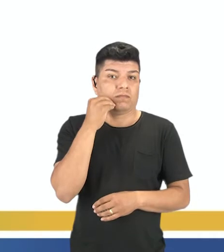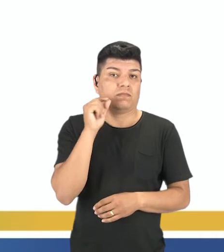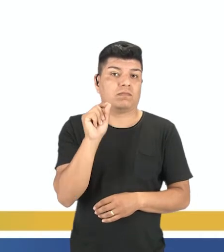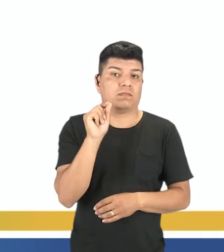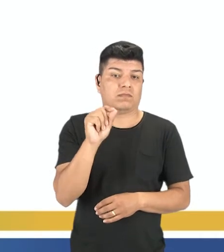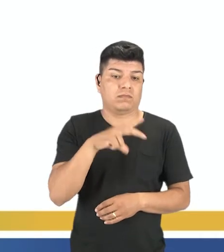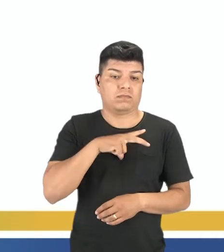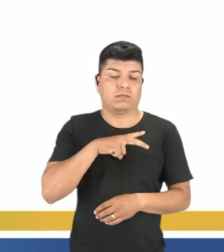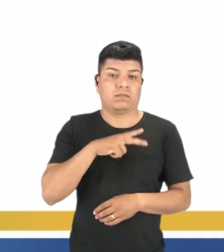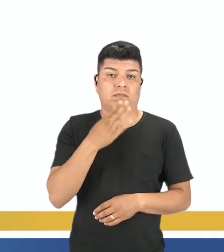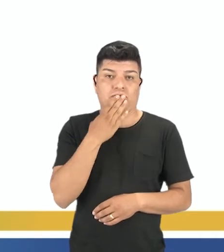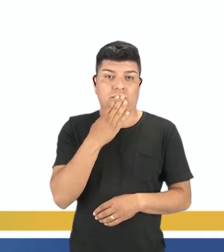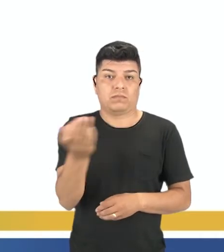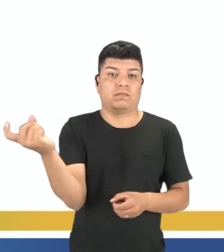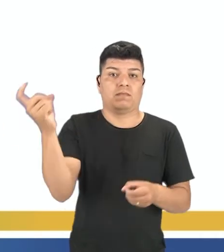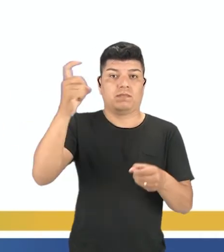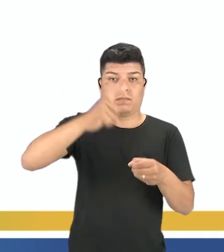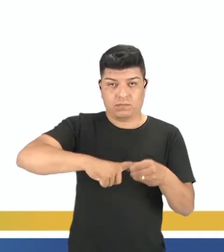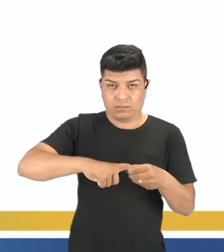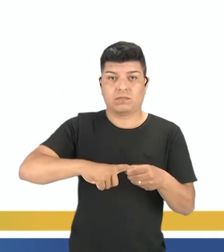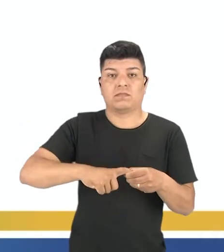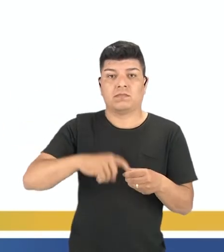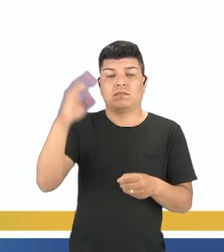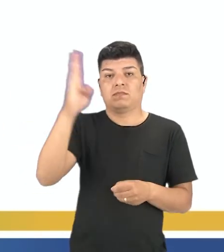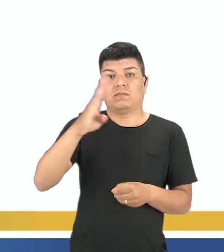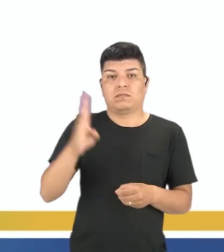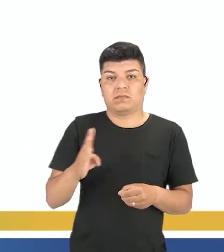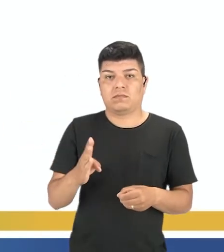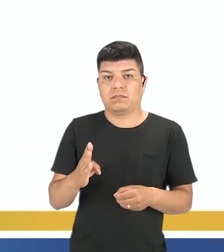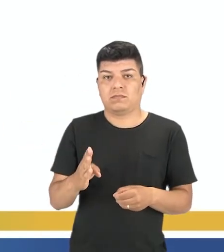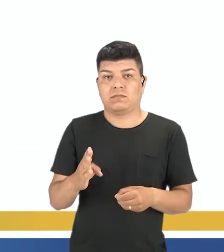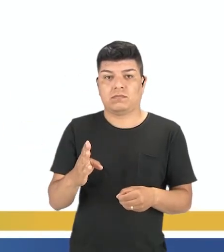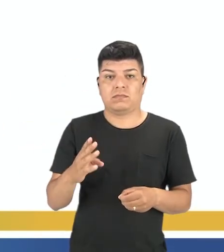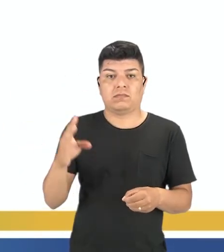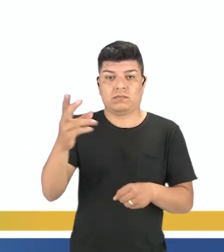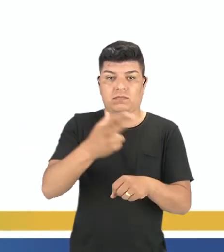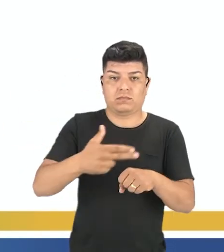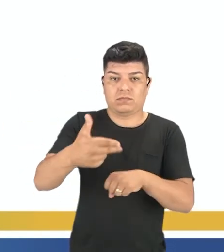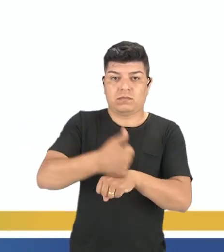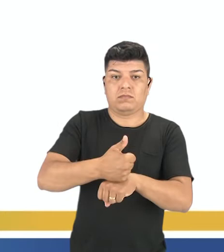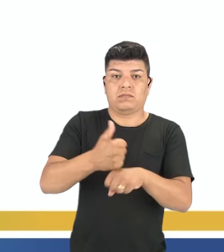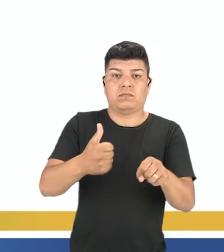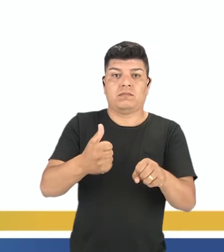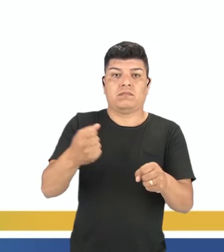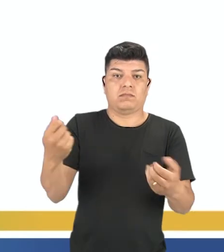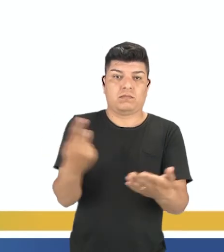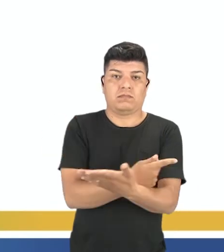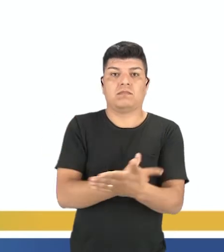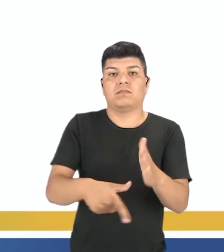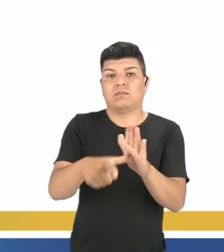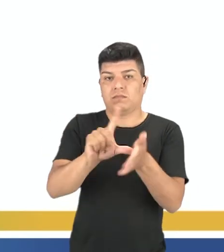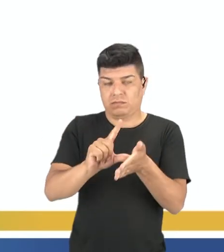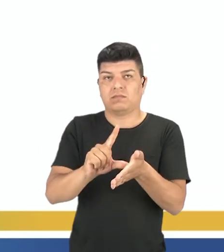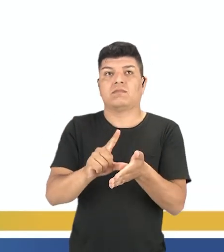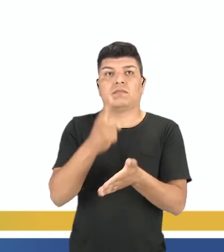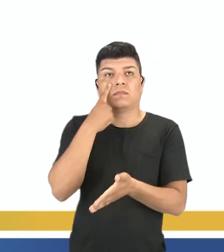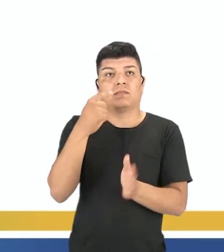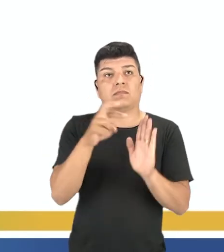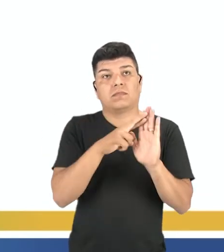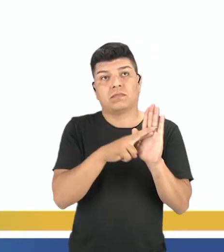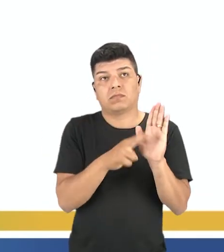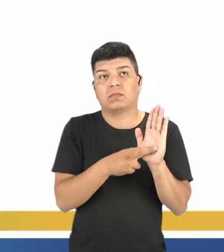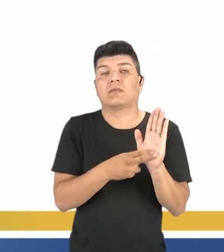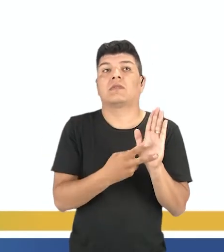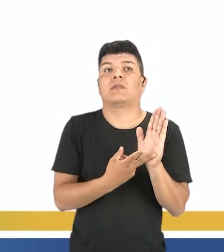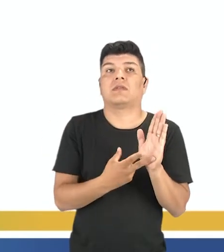tentar pedir para que ele retorne e o Brasil torne-se realmente aquela colônia que era anteriormente. Olha aí nos pontos, ó. O